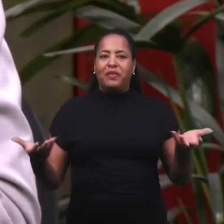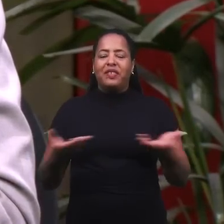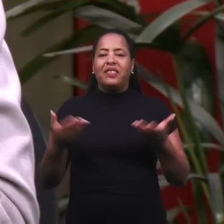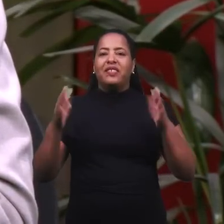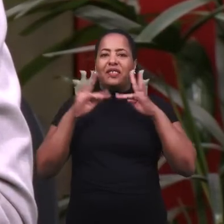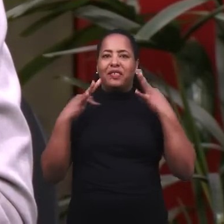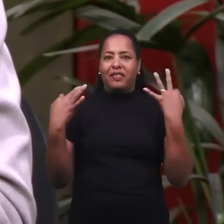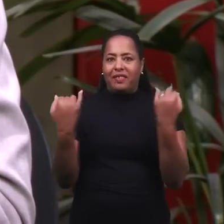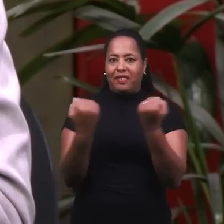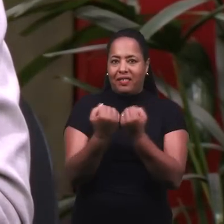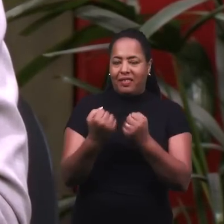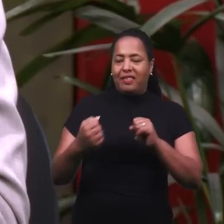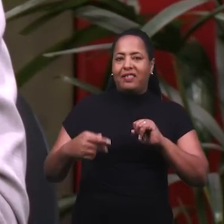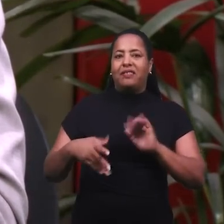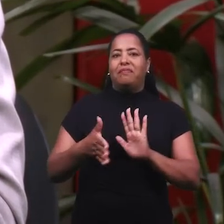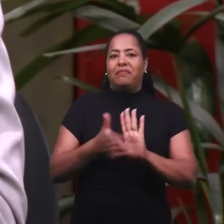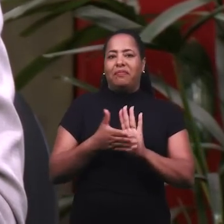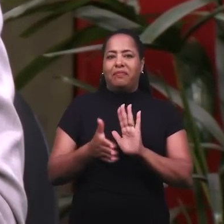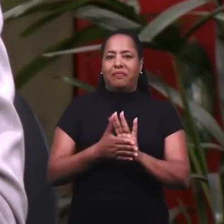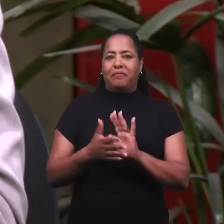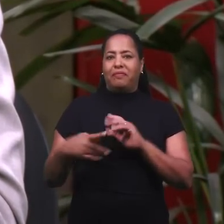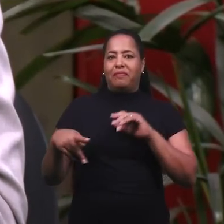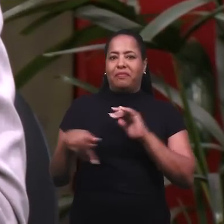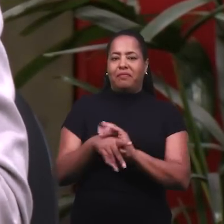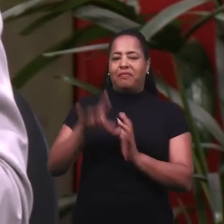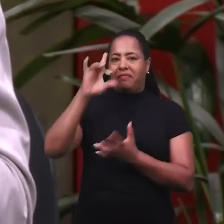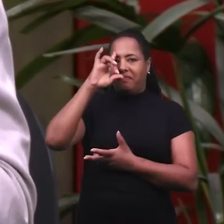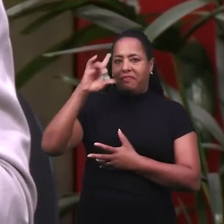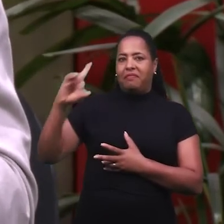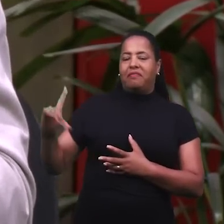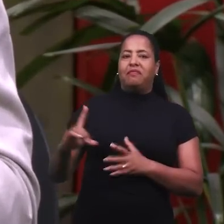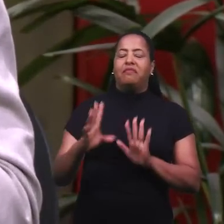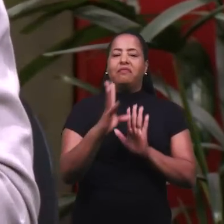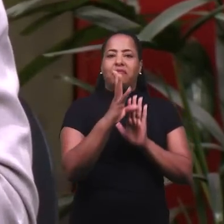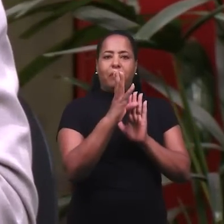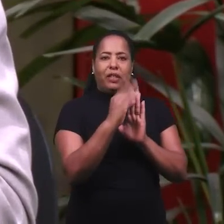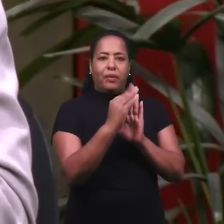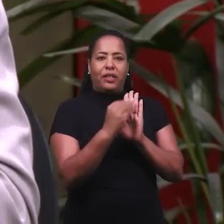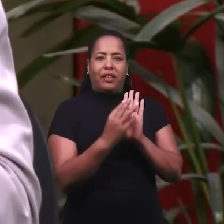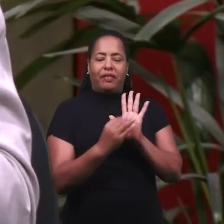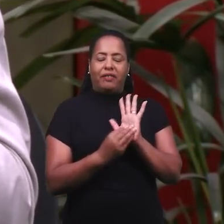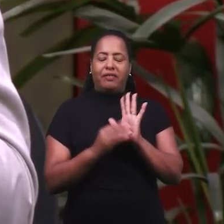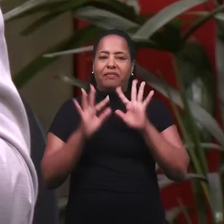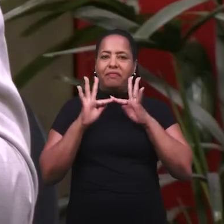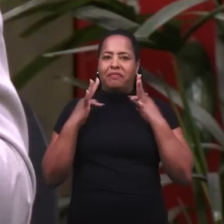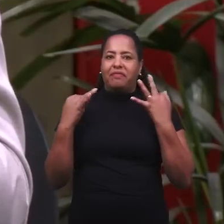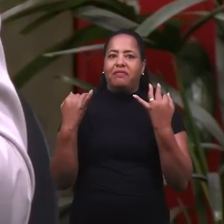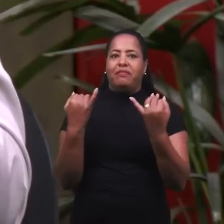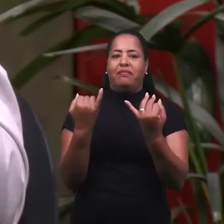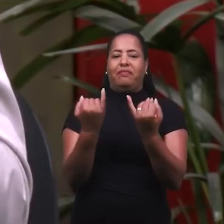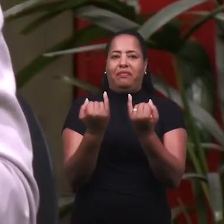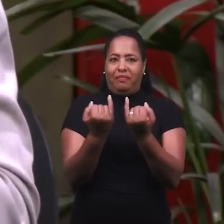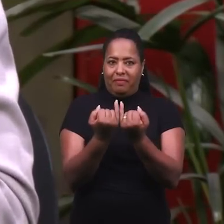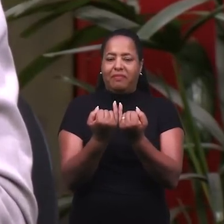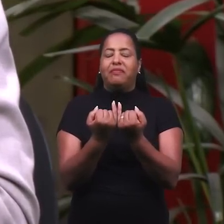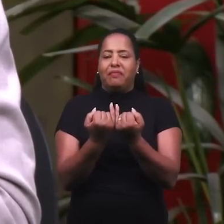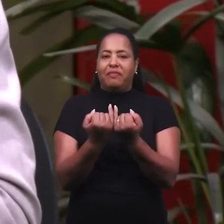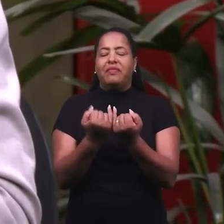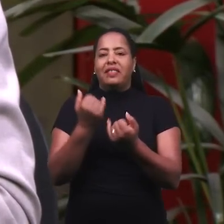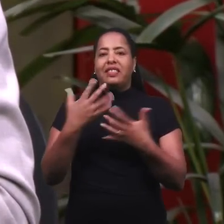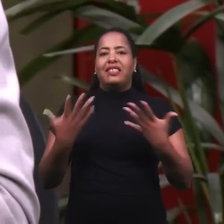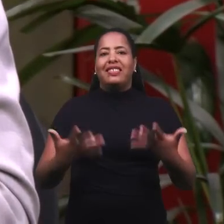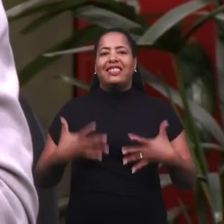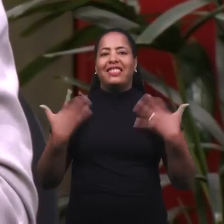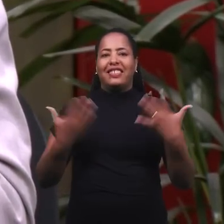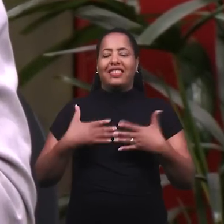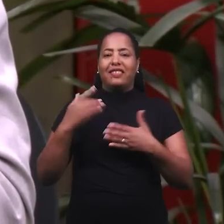é Família, um projeto de Deus. Esse conteúdo que é direcionado às nossas famílias, e é uma alegria saber que você está aí do outro lado,